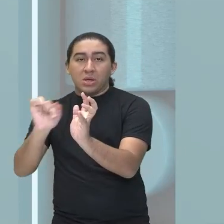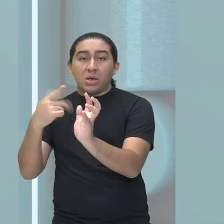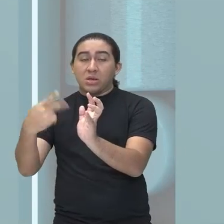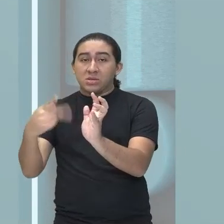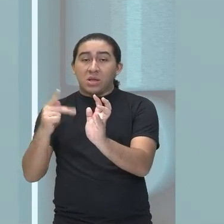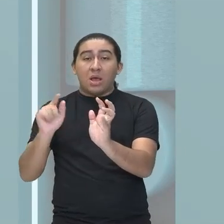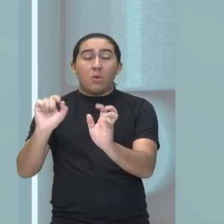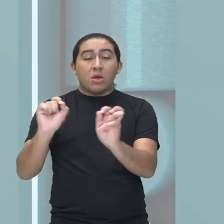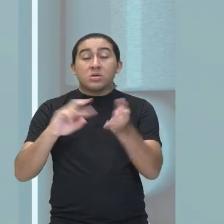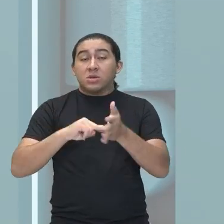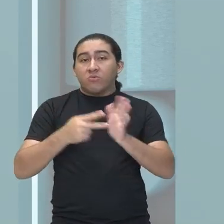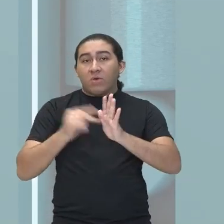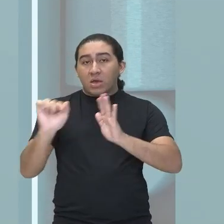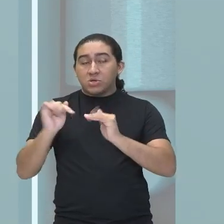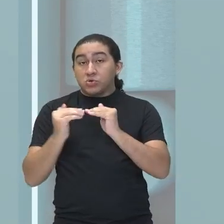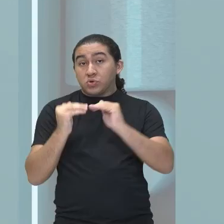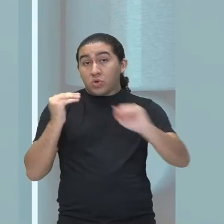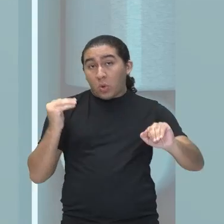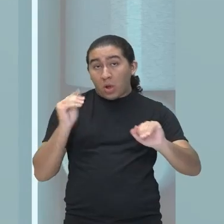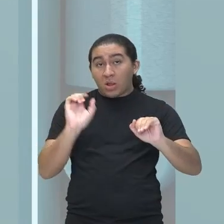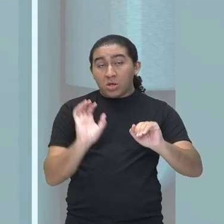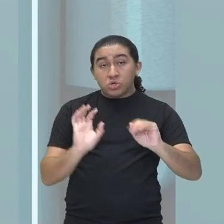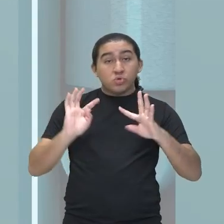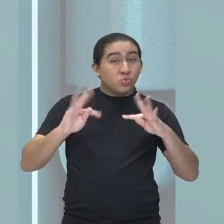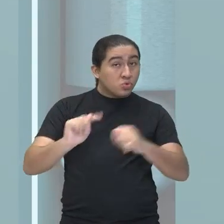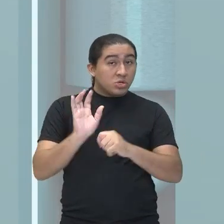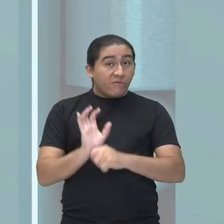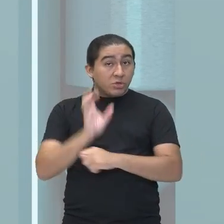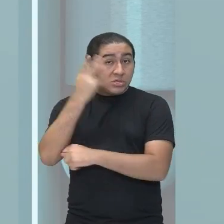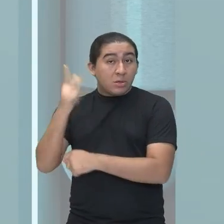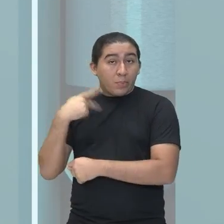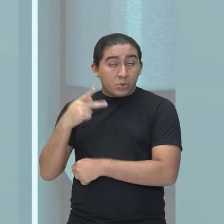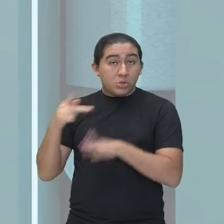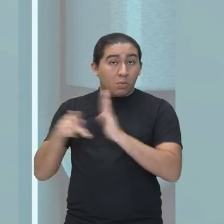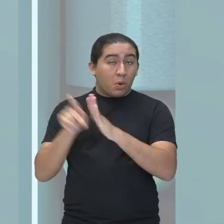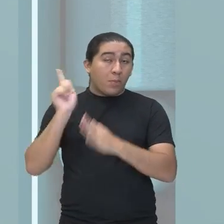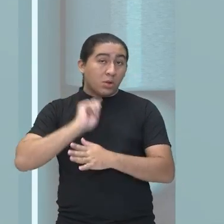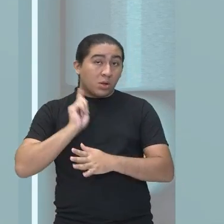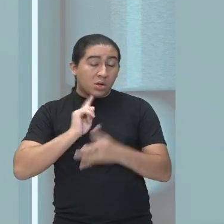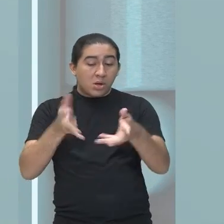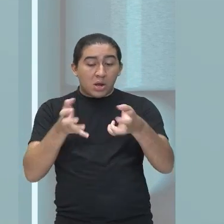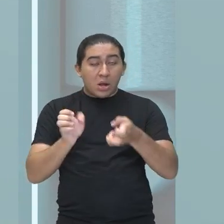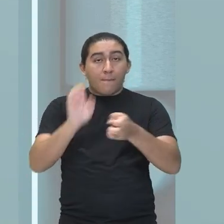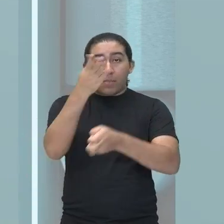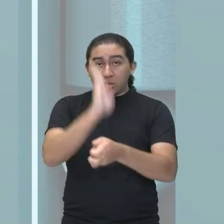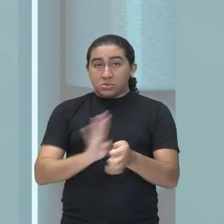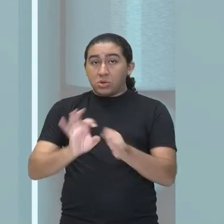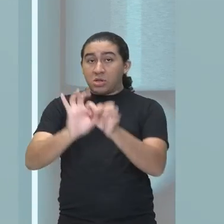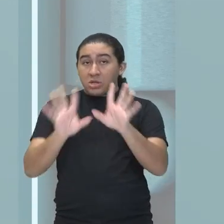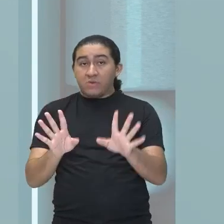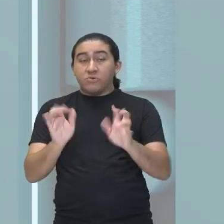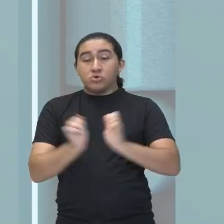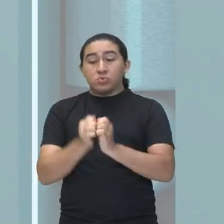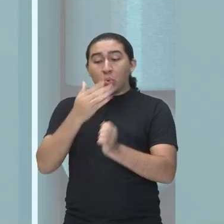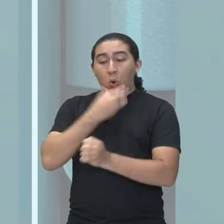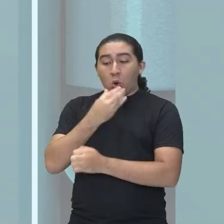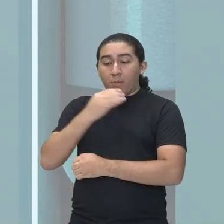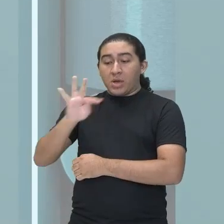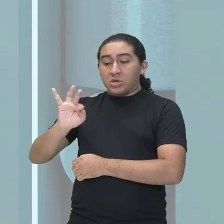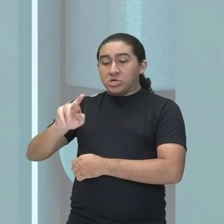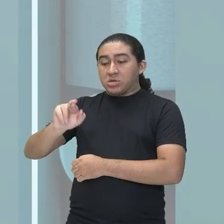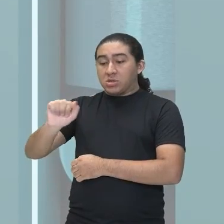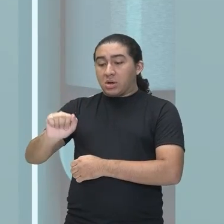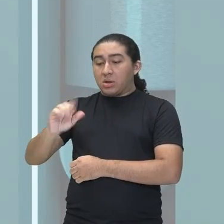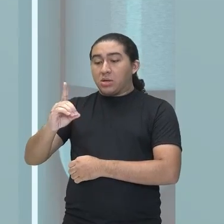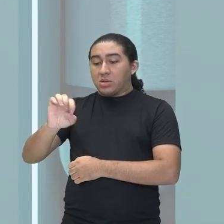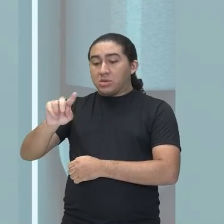também. Eles estavam envolvidos na luta pela liberdade do Brasil junto com Tiradentes. Eram amigos